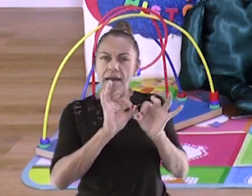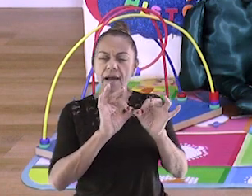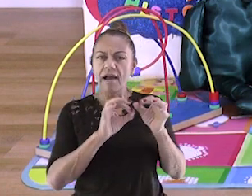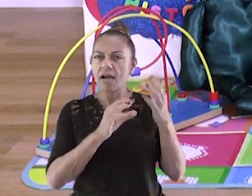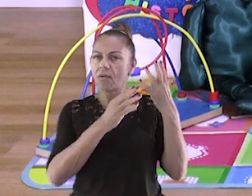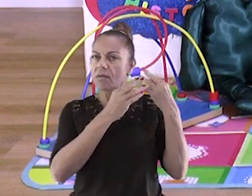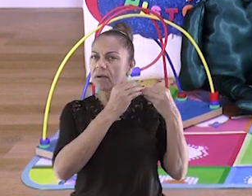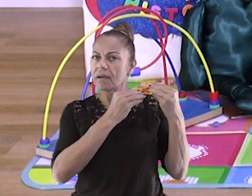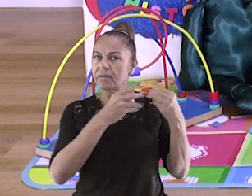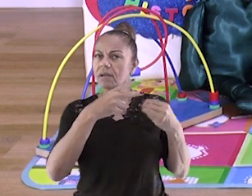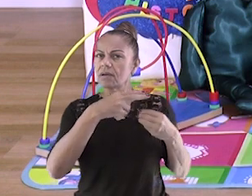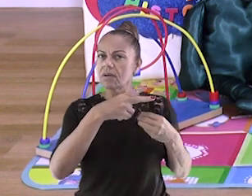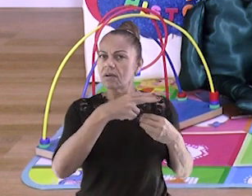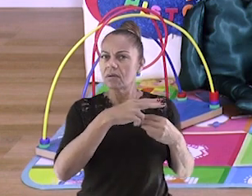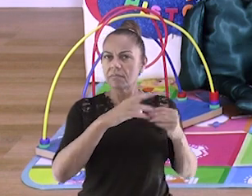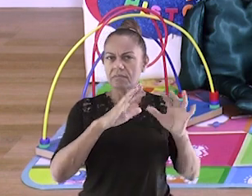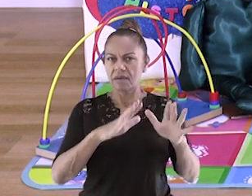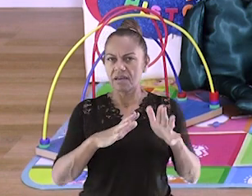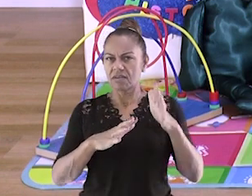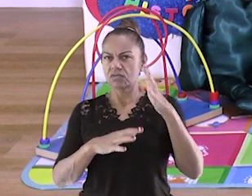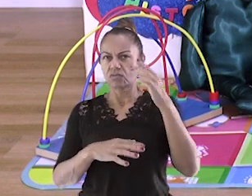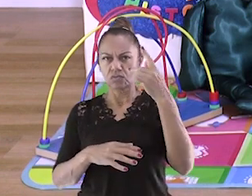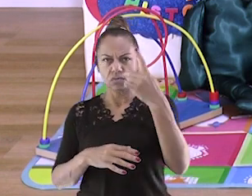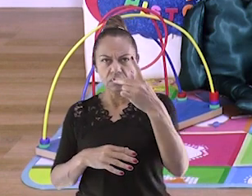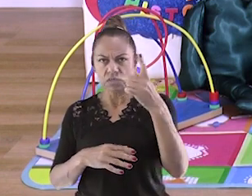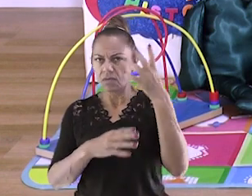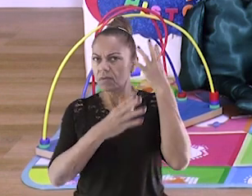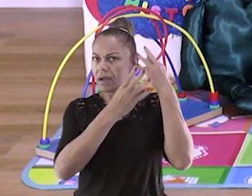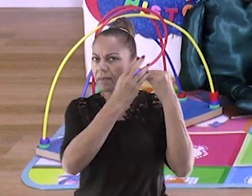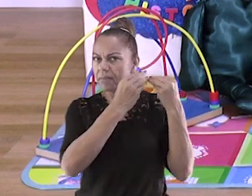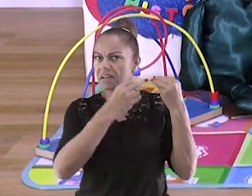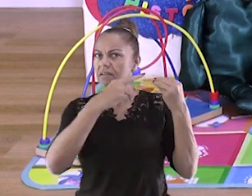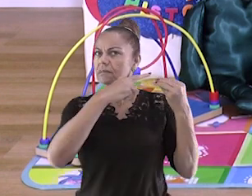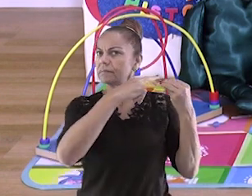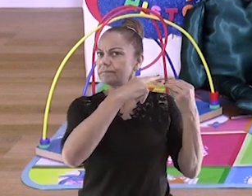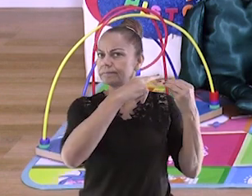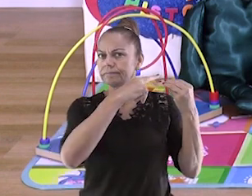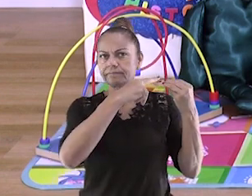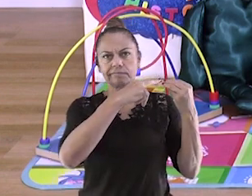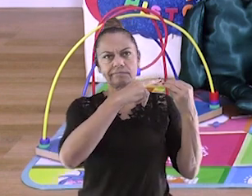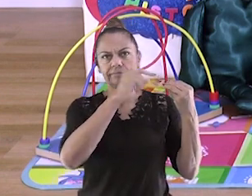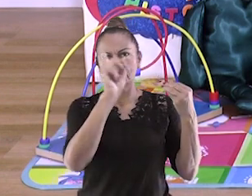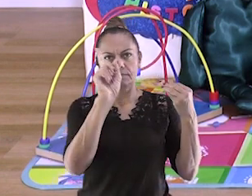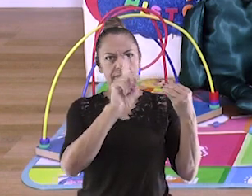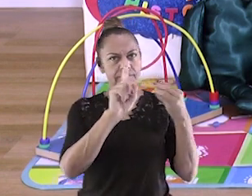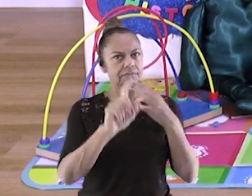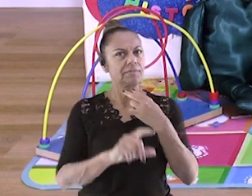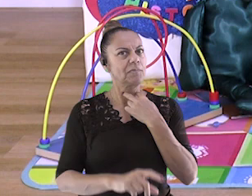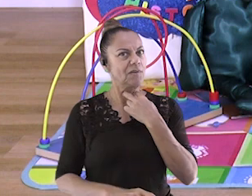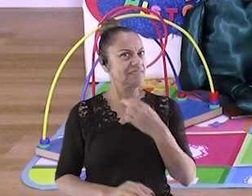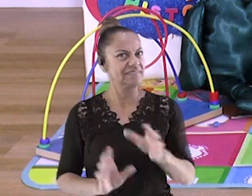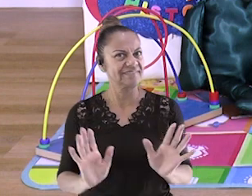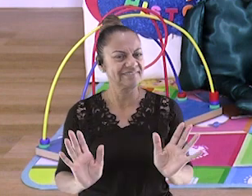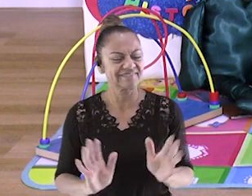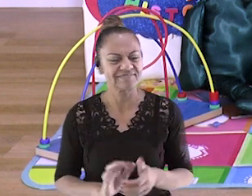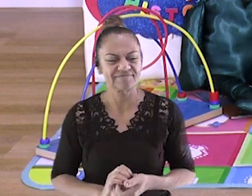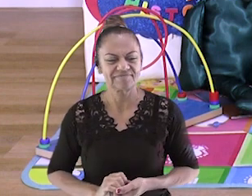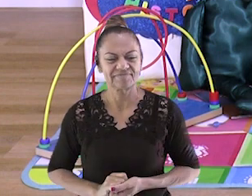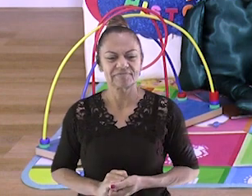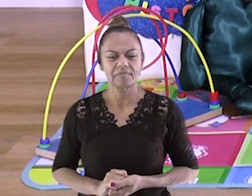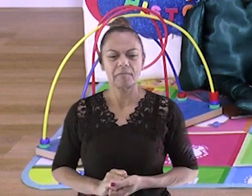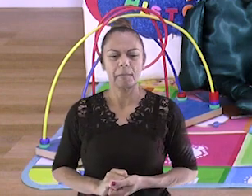cabelo somente do beleléu. Nosso cabelo e o cabelo de outra pessoa, você não pode cortar,